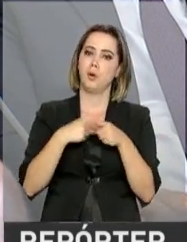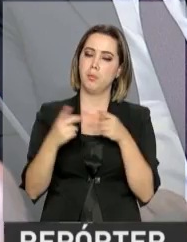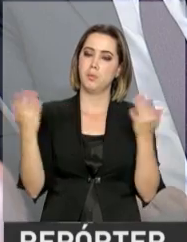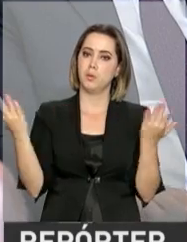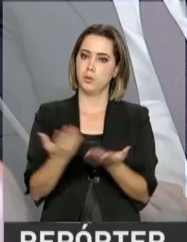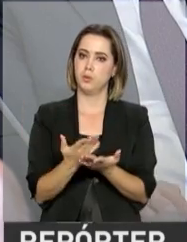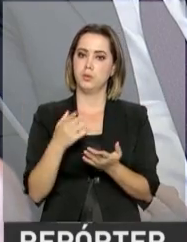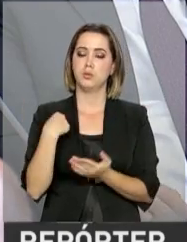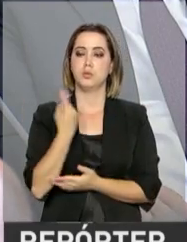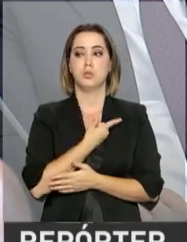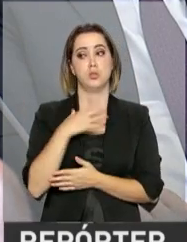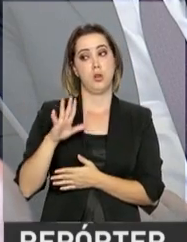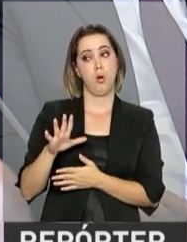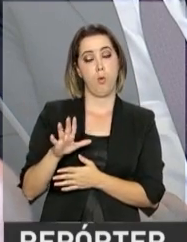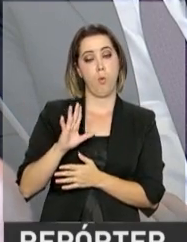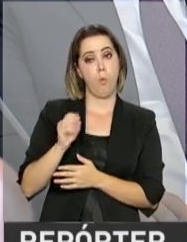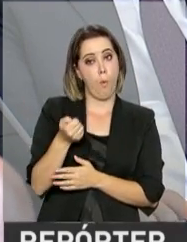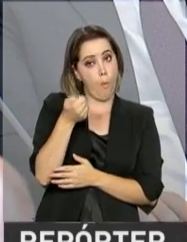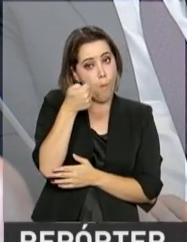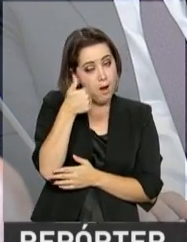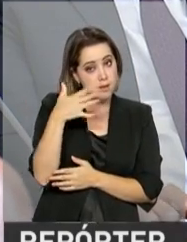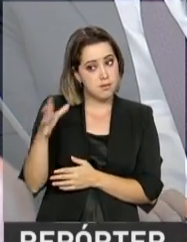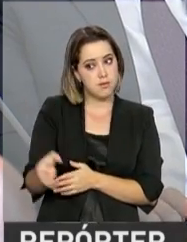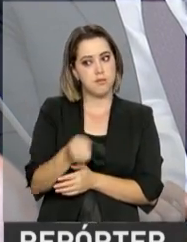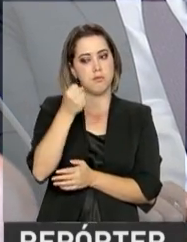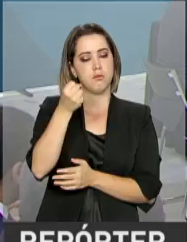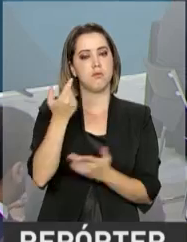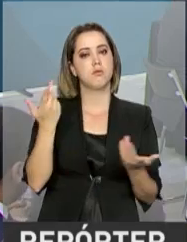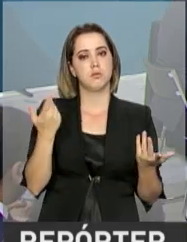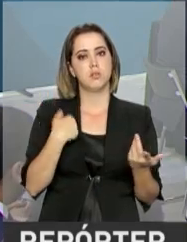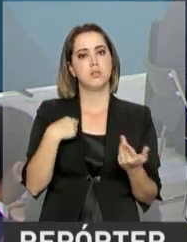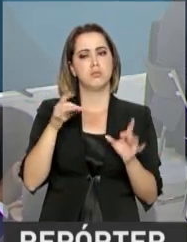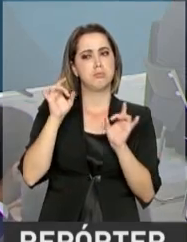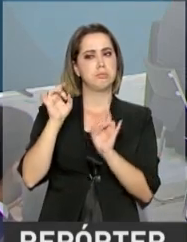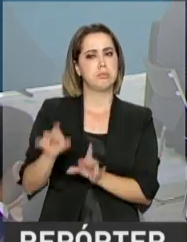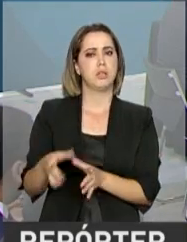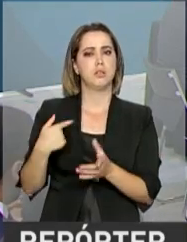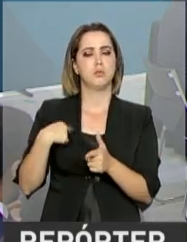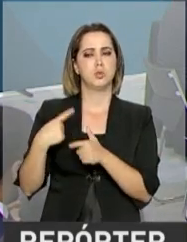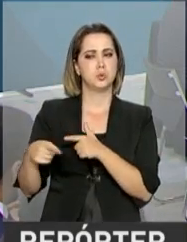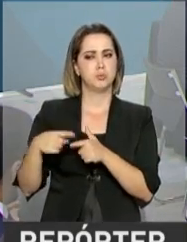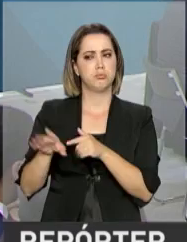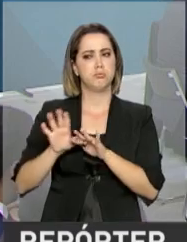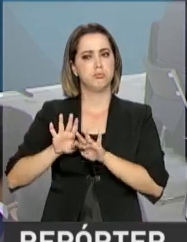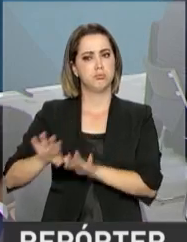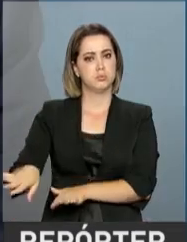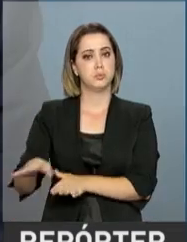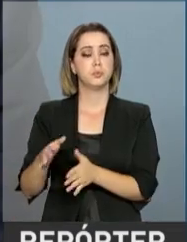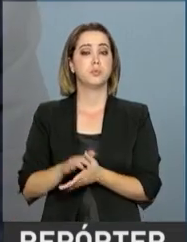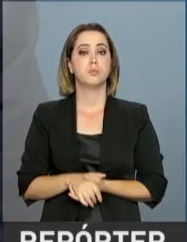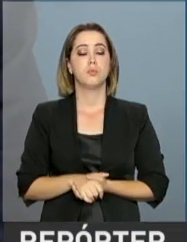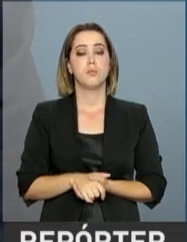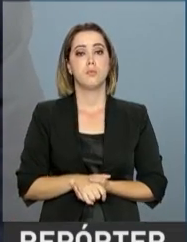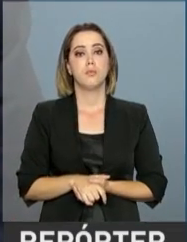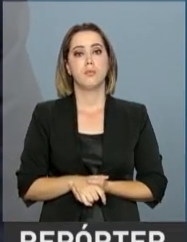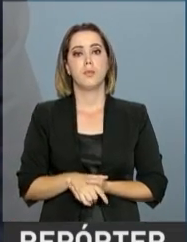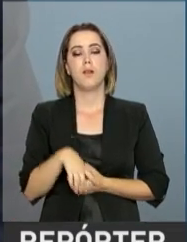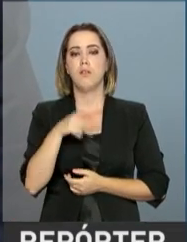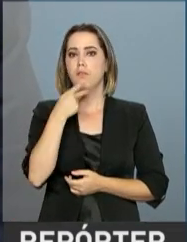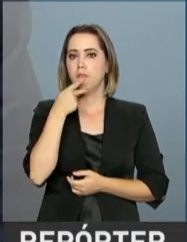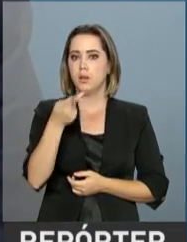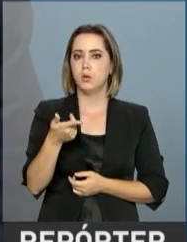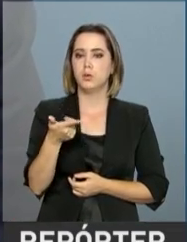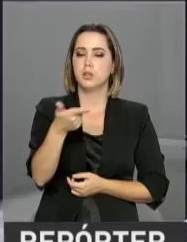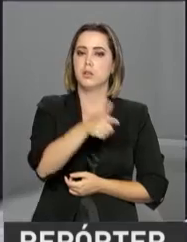já dela estamos saindo e queremos abandoná-la eh por inteiro o presidente voltou a falar em coragem